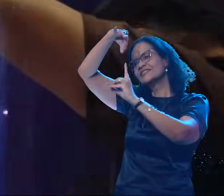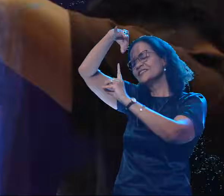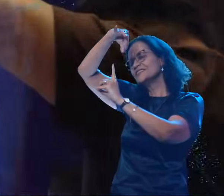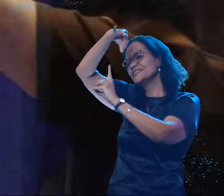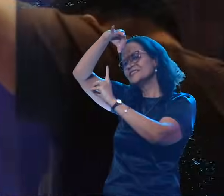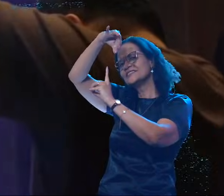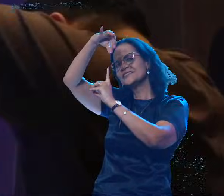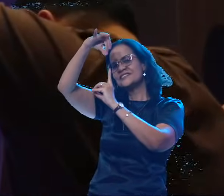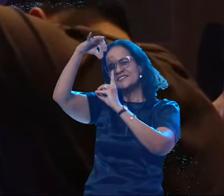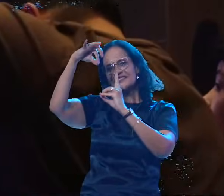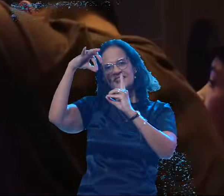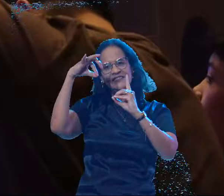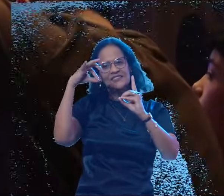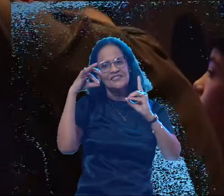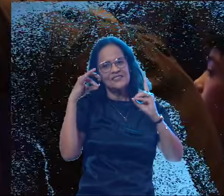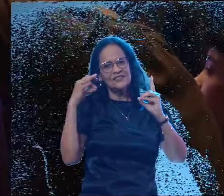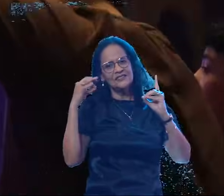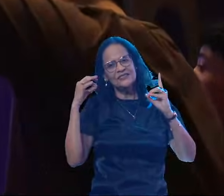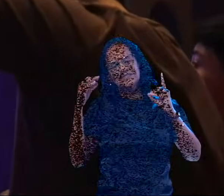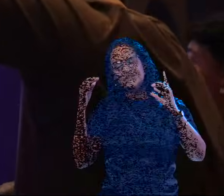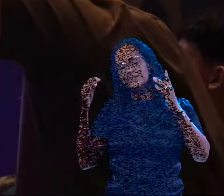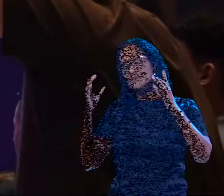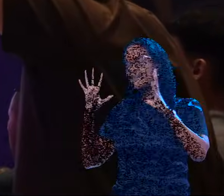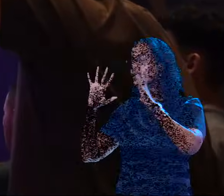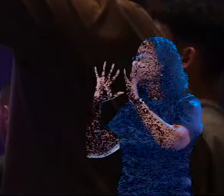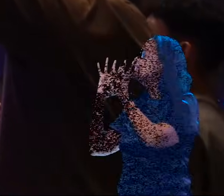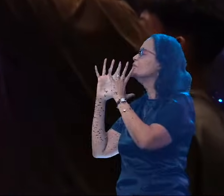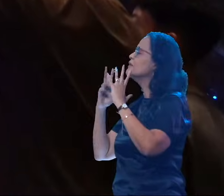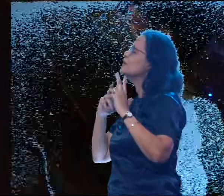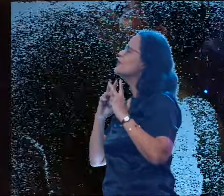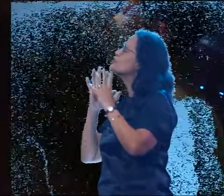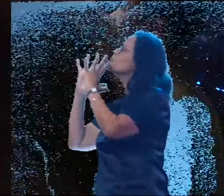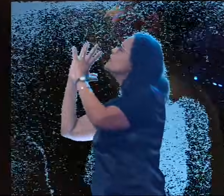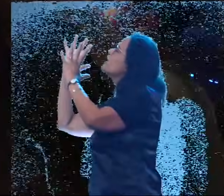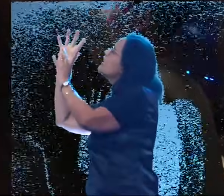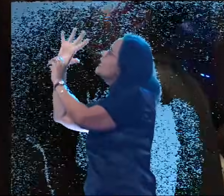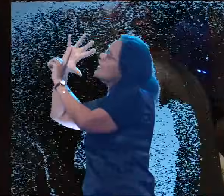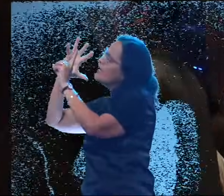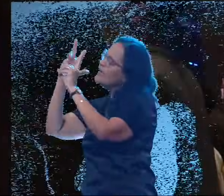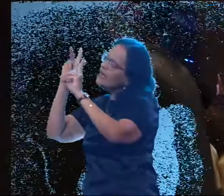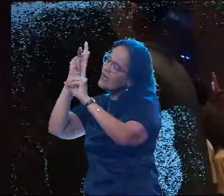a santidade de Jesus aqui nessa noite, neste lugar.